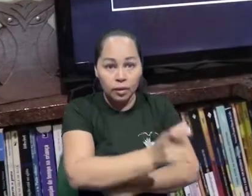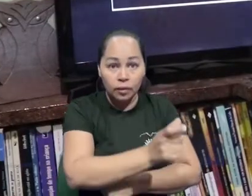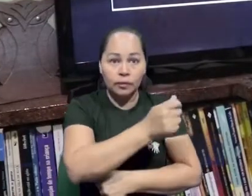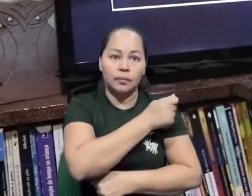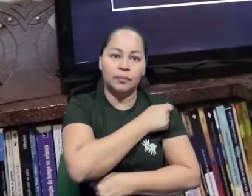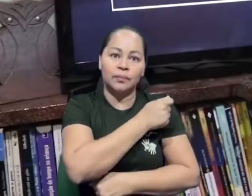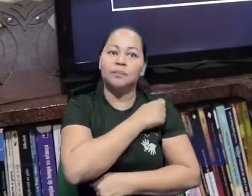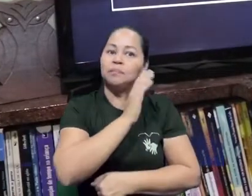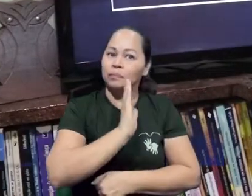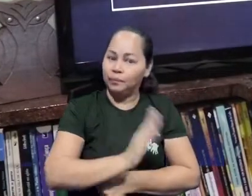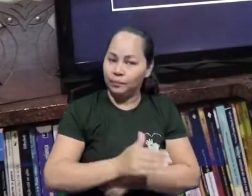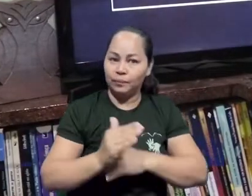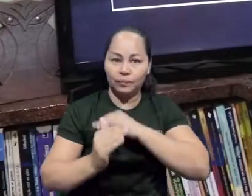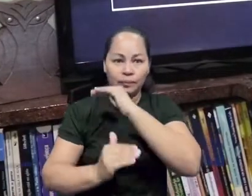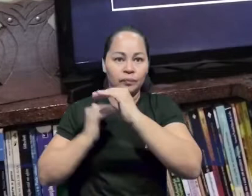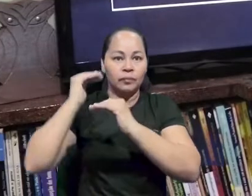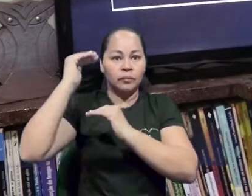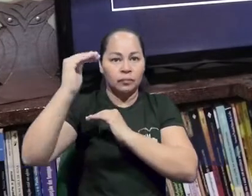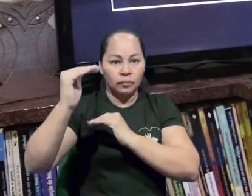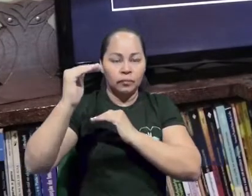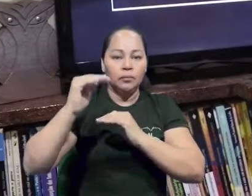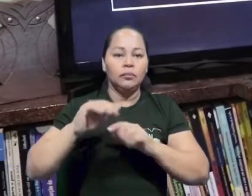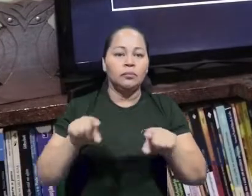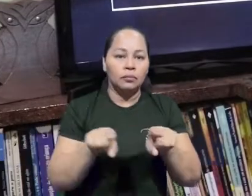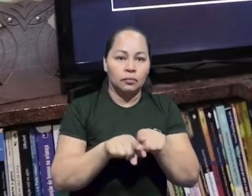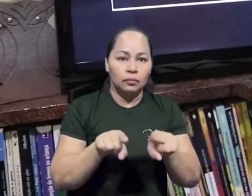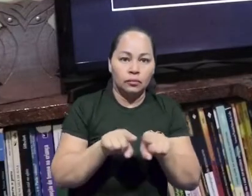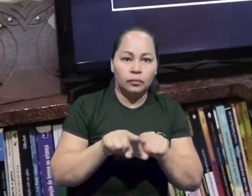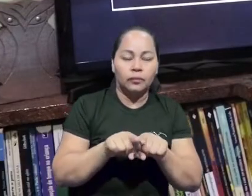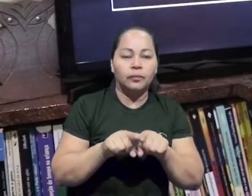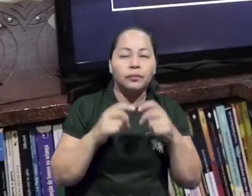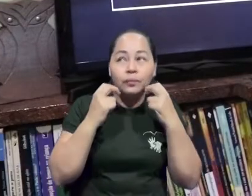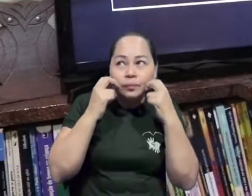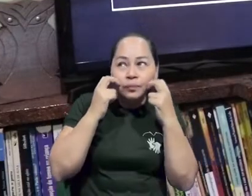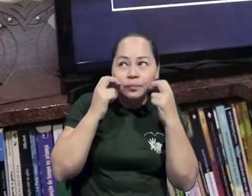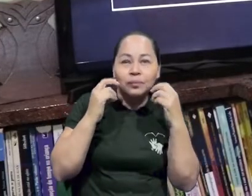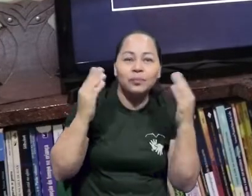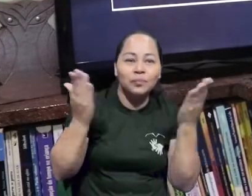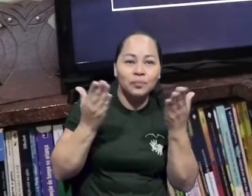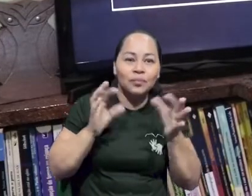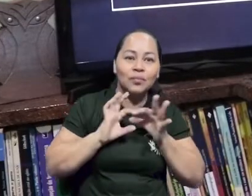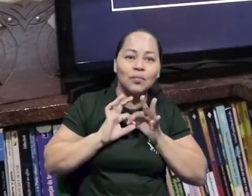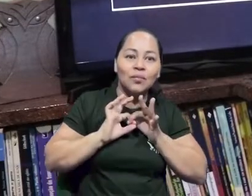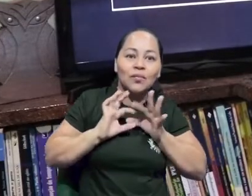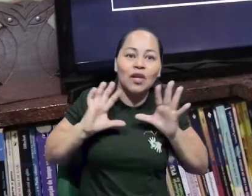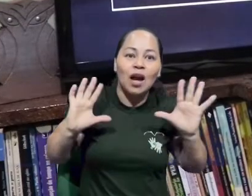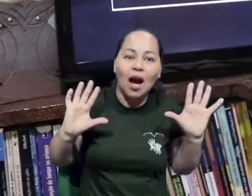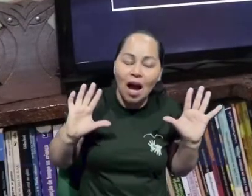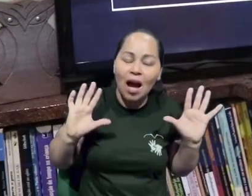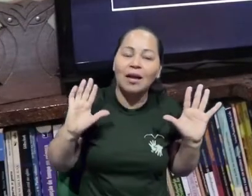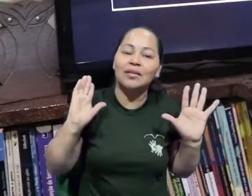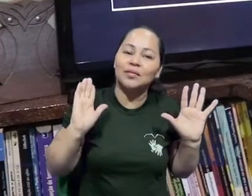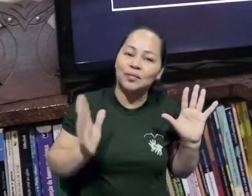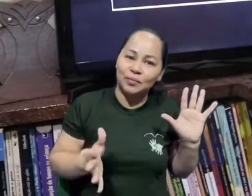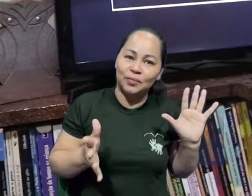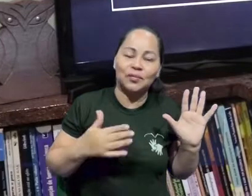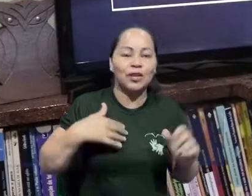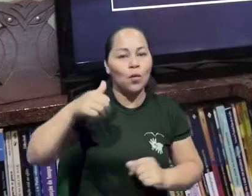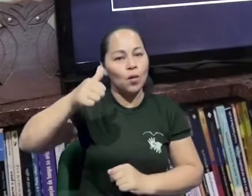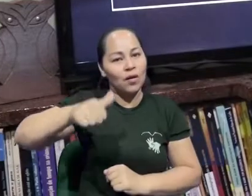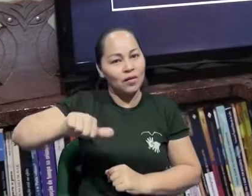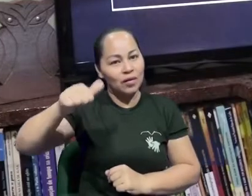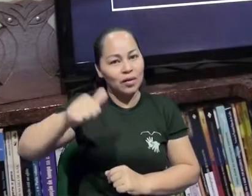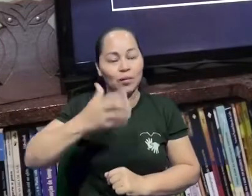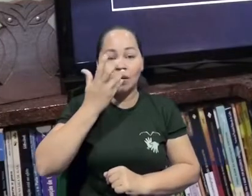então ele já desenvolveu bastante essa questão da timidez, então agora eu já consigo avaliar